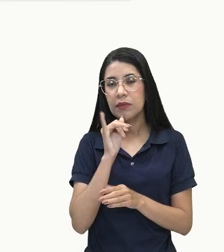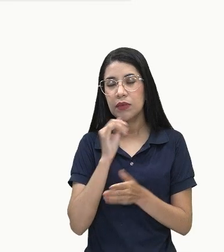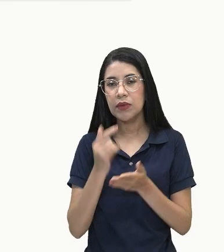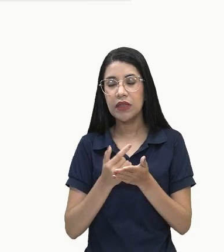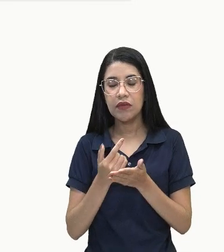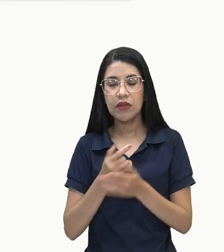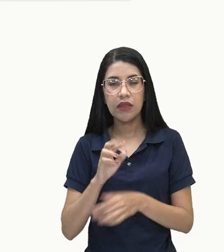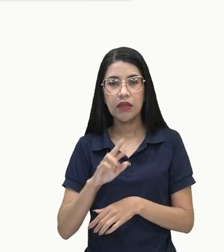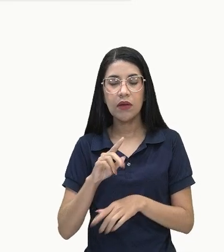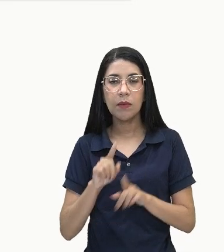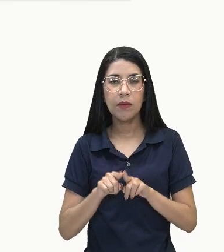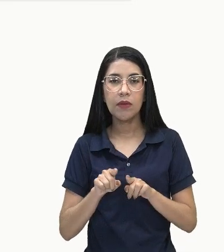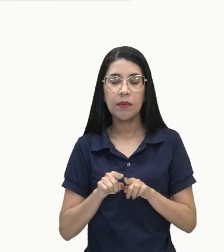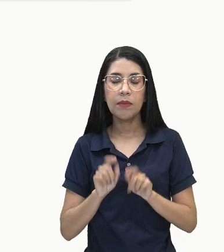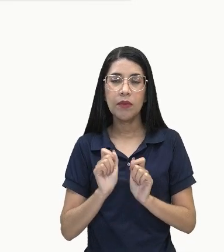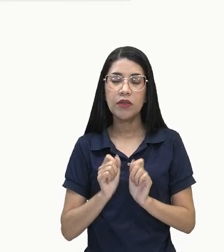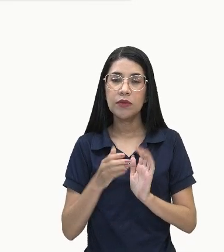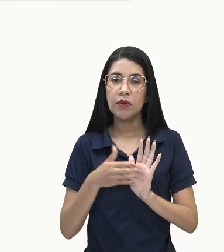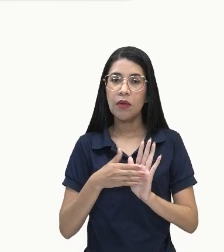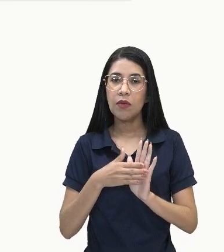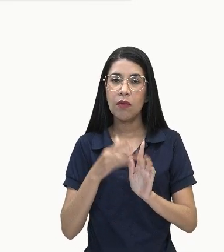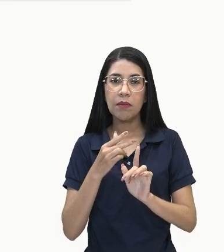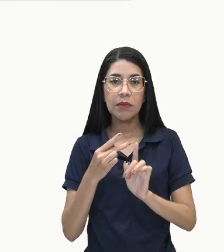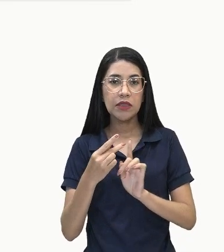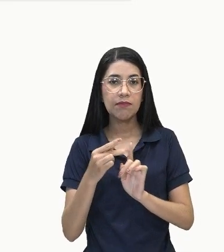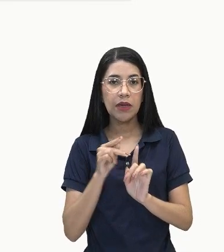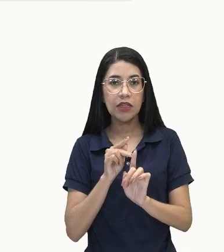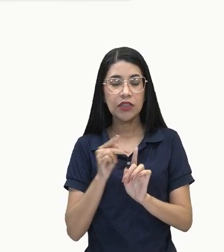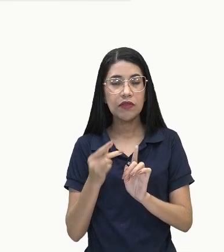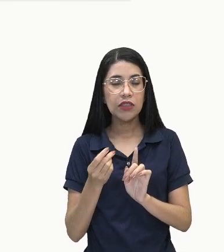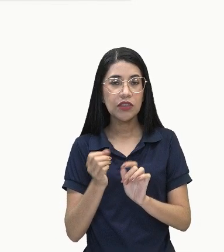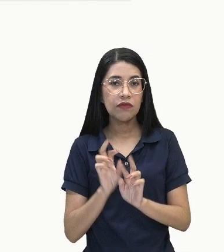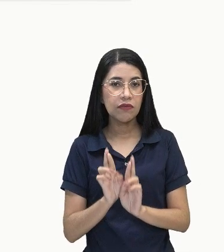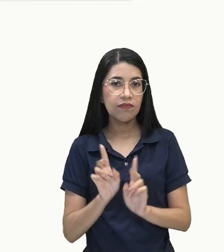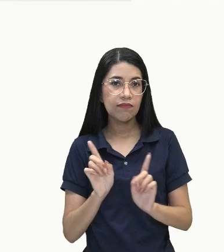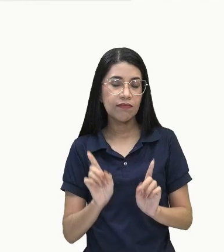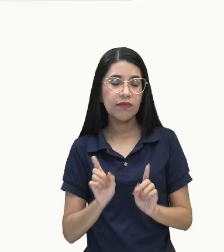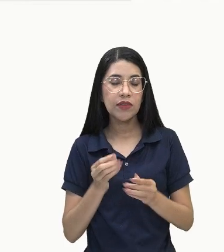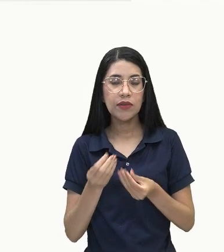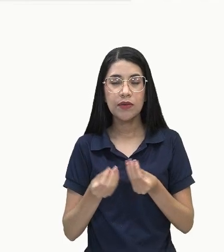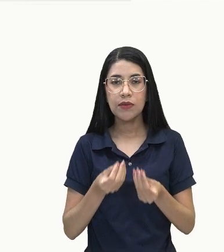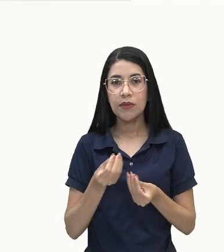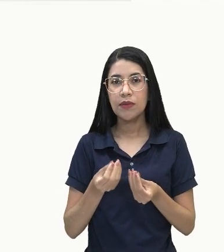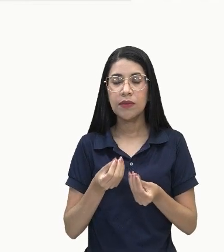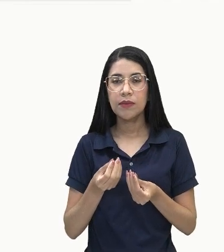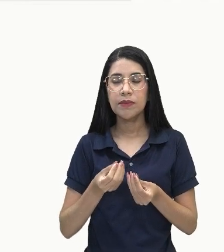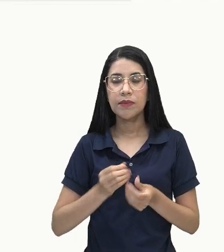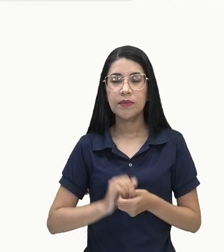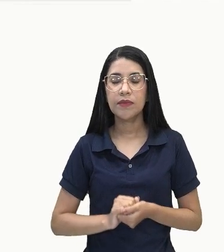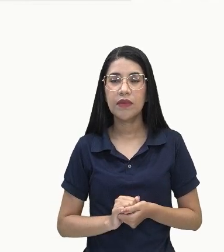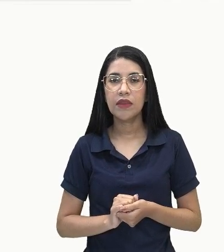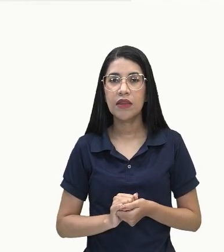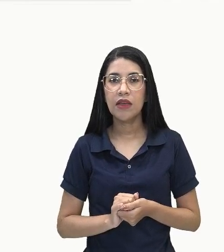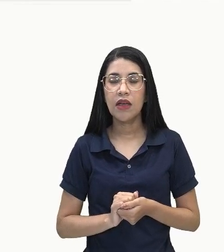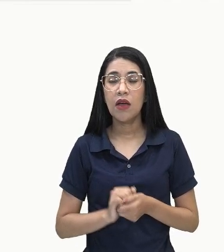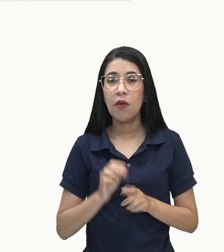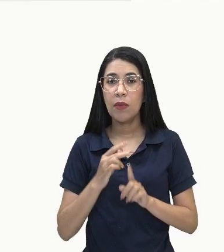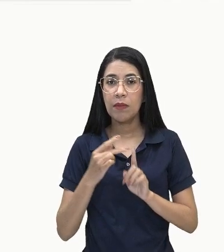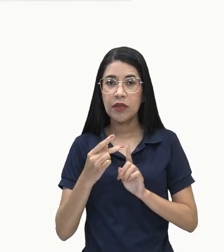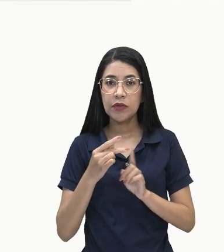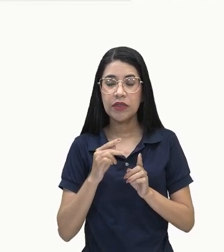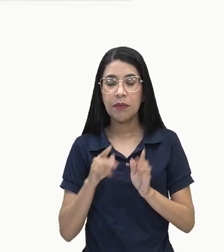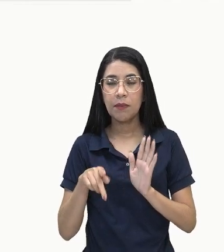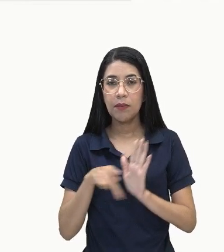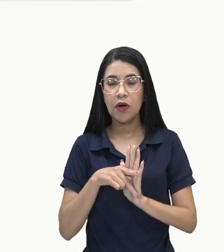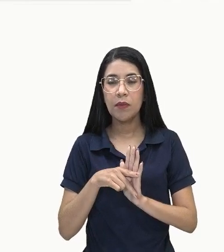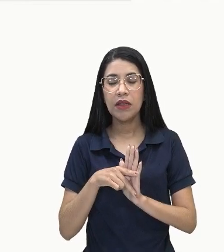ela pode propor um olhar, ela vai propor um olhar sobre a obra, o olhar do resenhista,